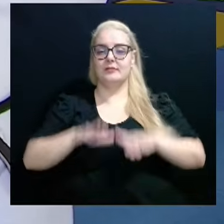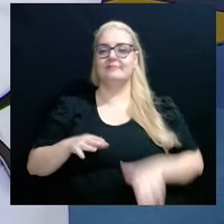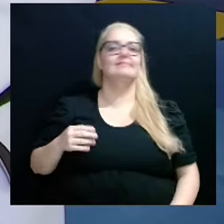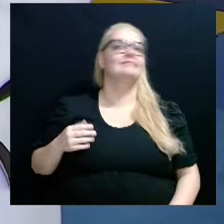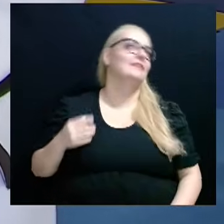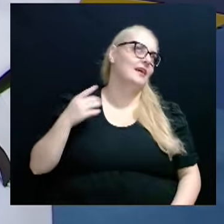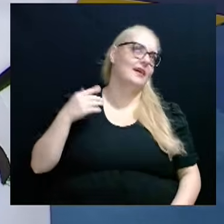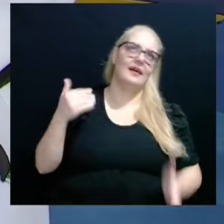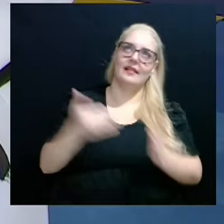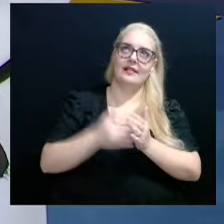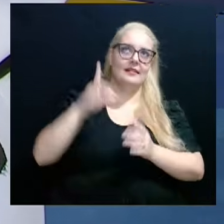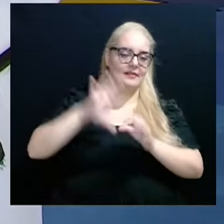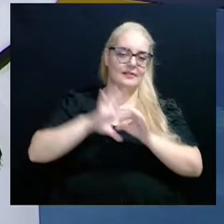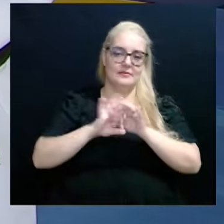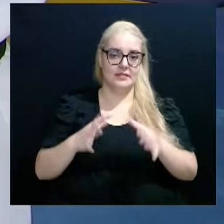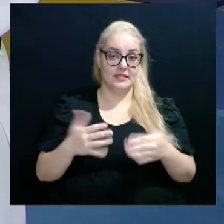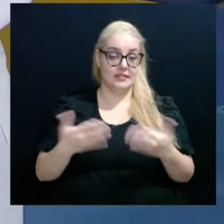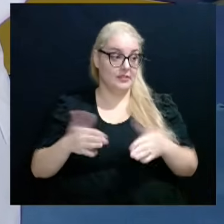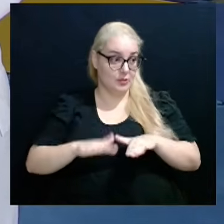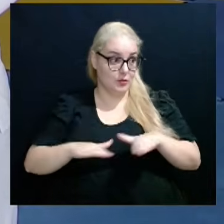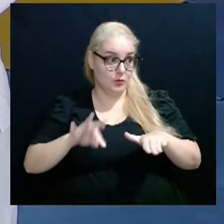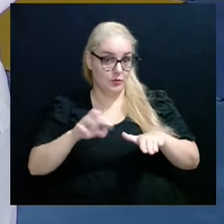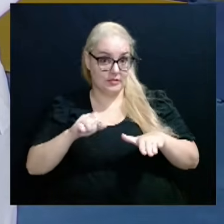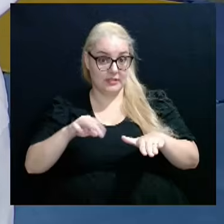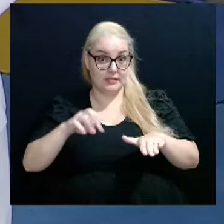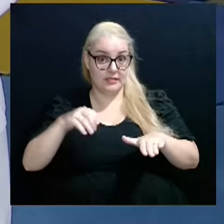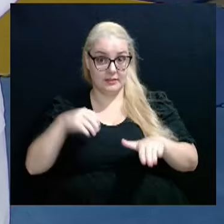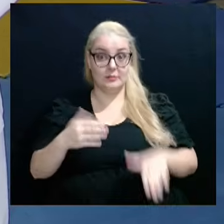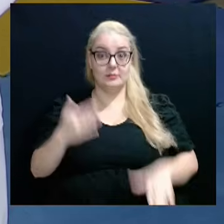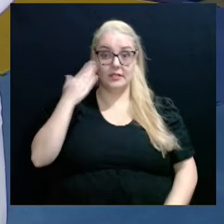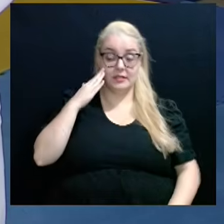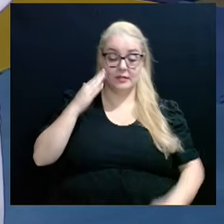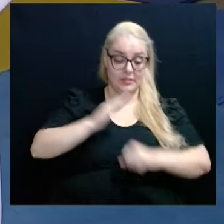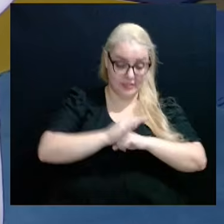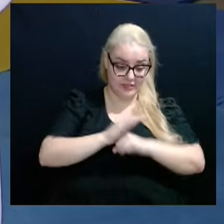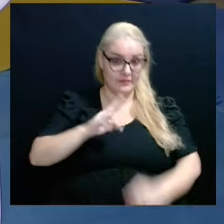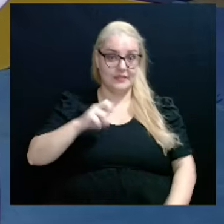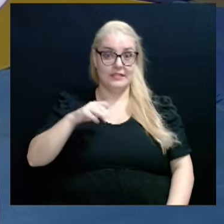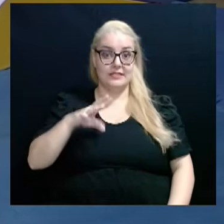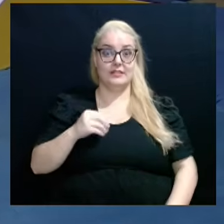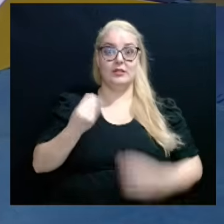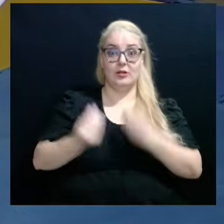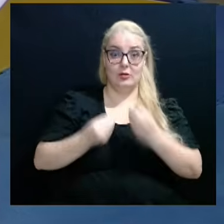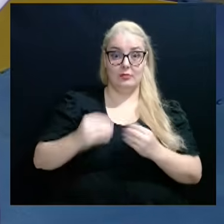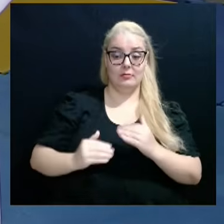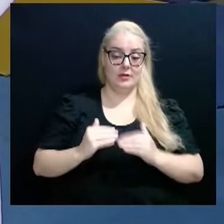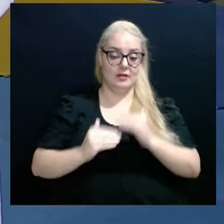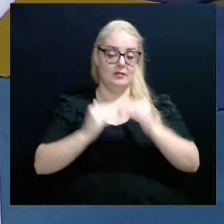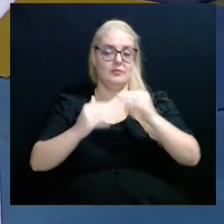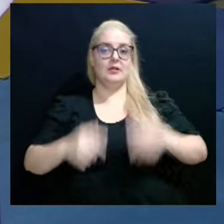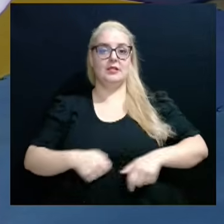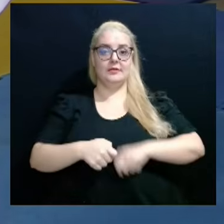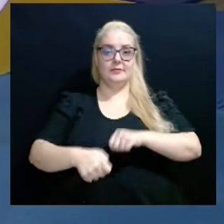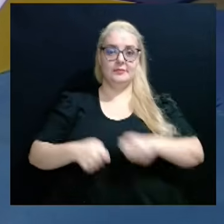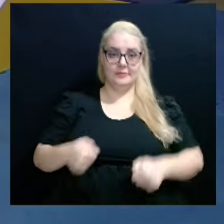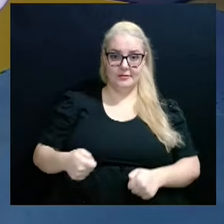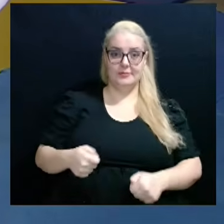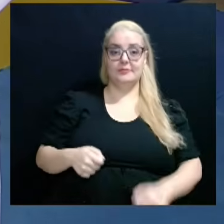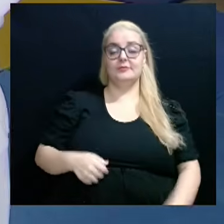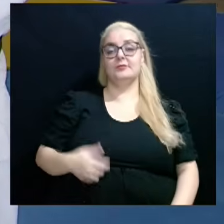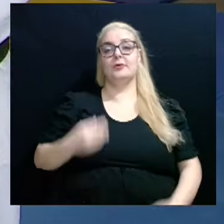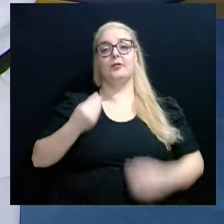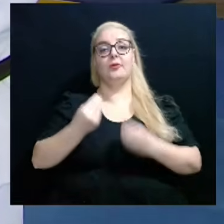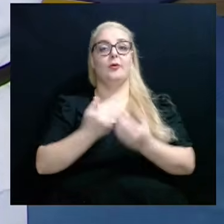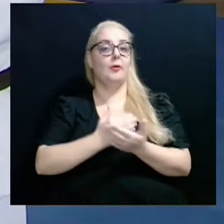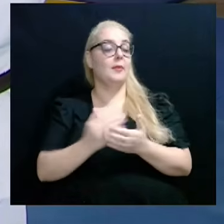subir aqui no tatame para entender com o Sensei Francisco como é que funciona a questão da evolução das faixas no judô. Começa com qual faixa e como é que